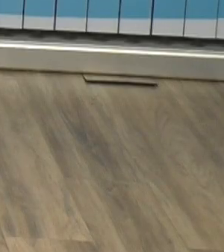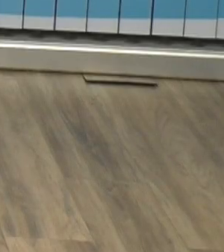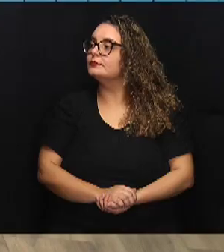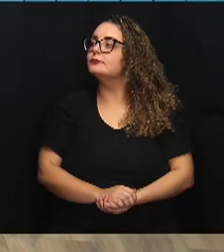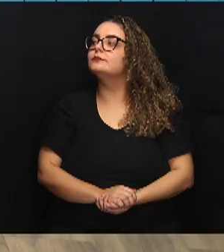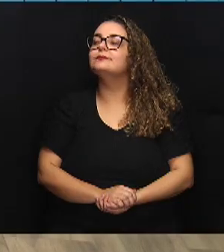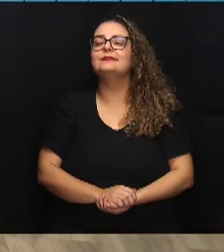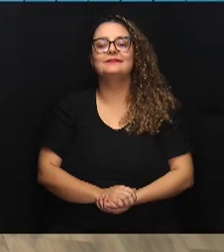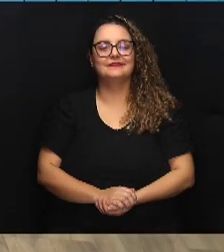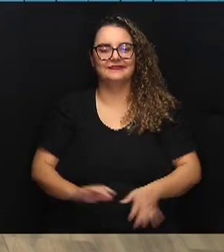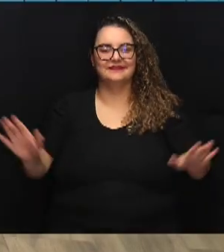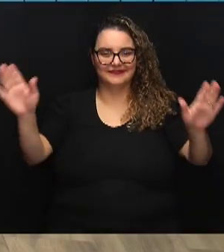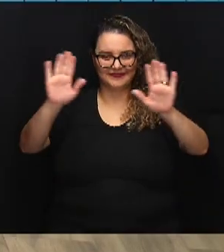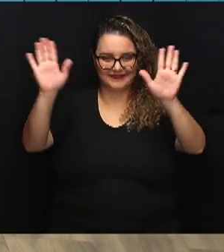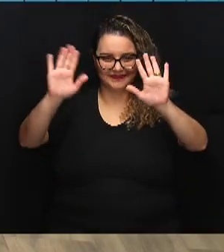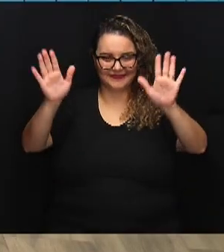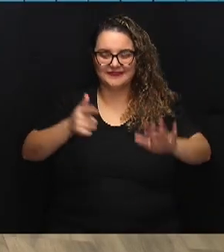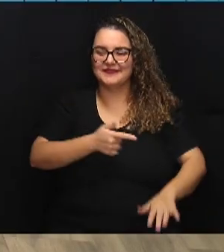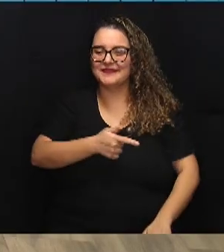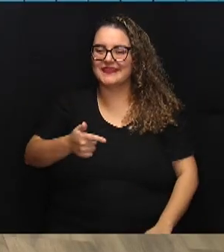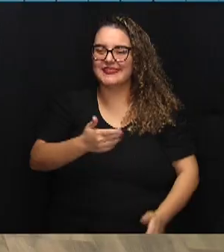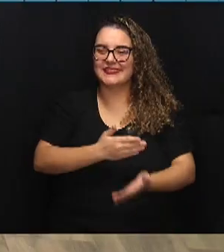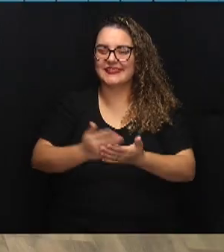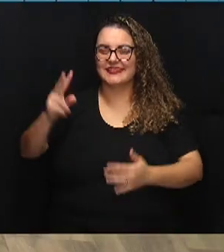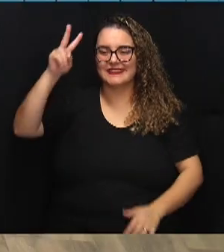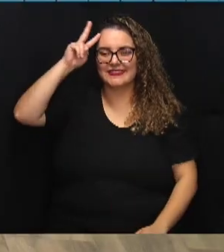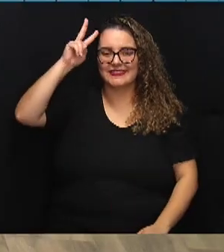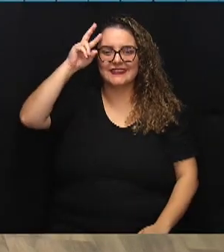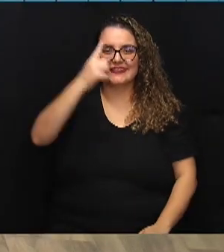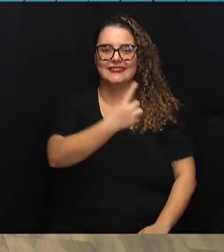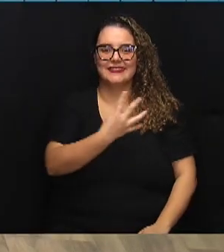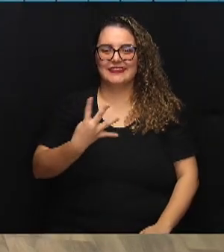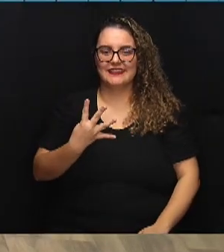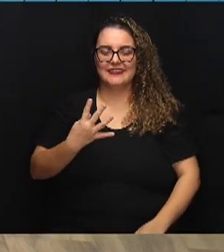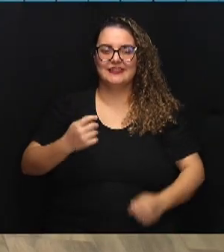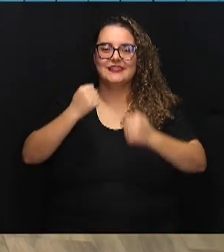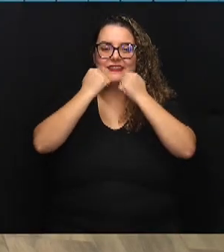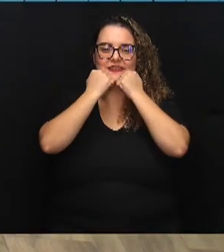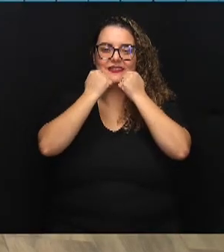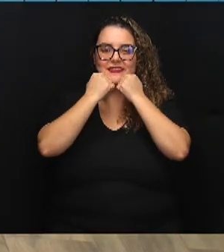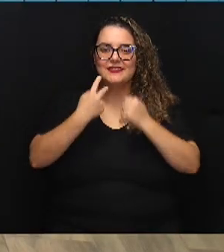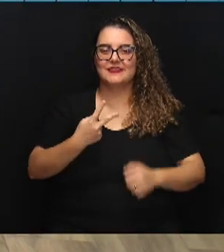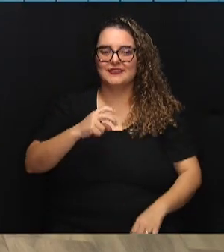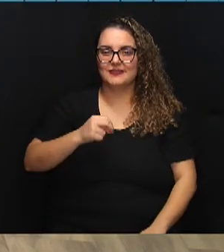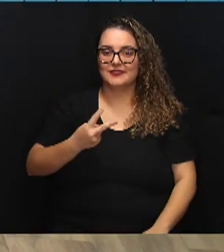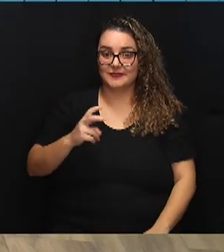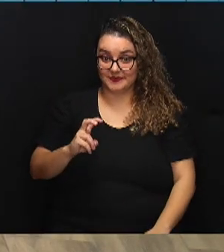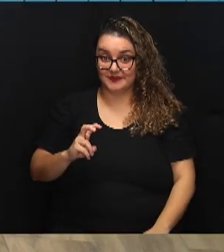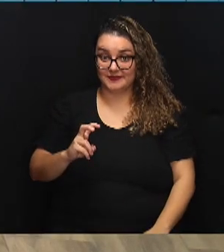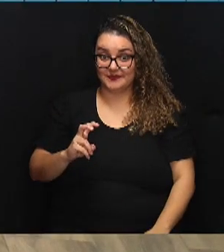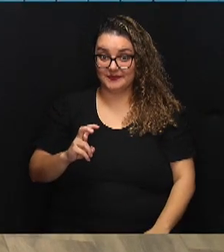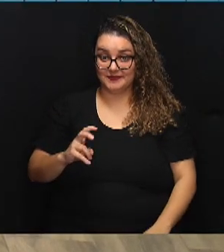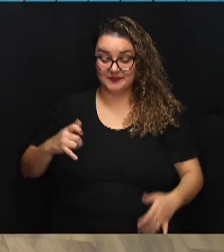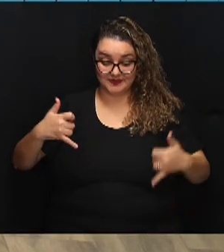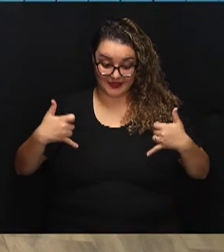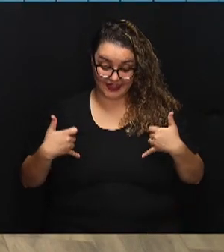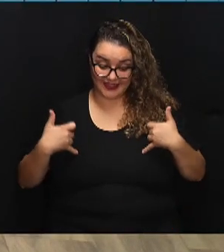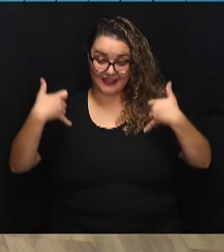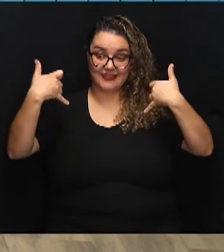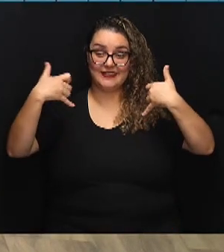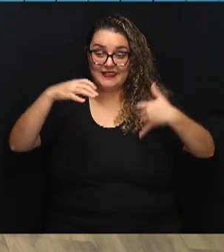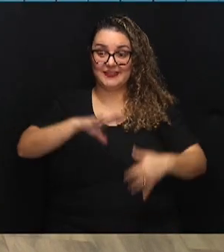Olá, semana começando, segunda-feira, 14 de julho de 2025, aniversário de